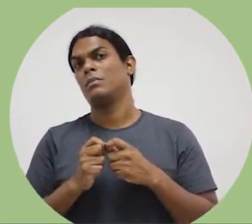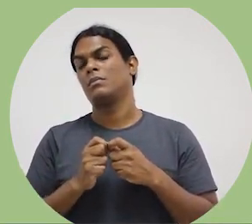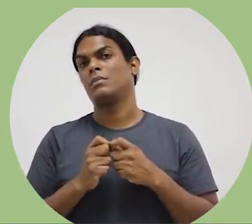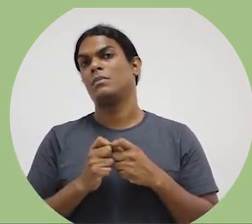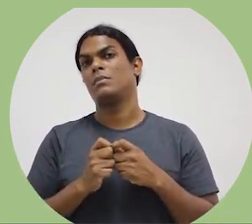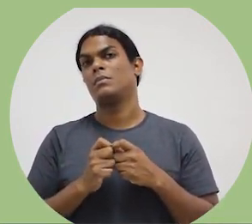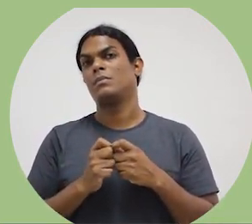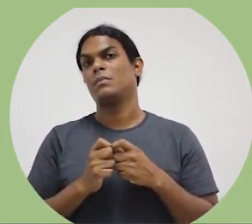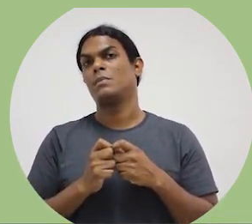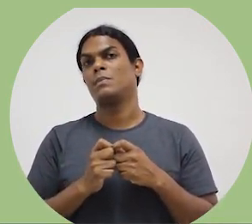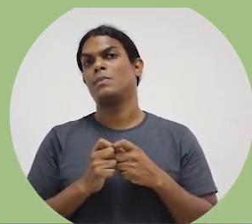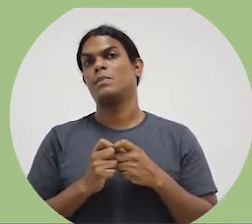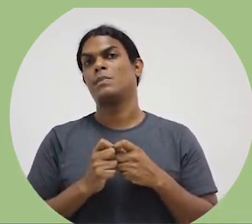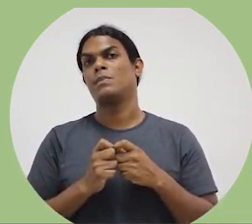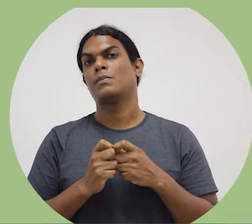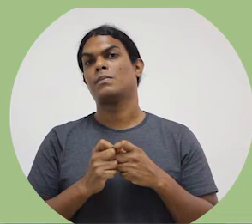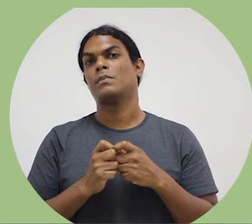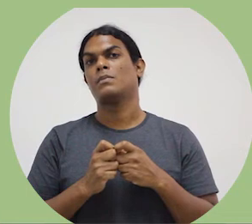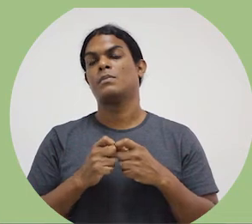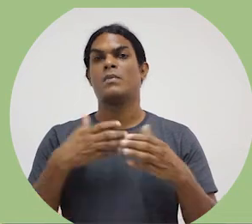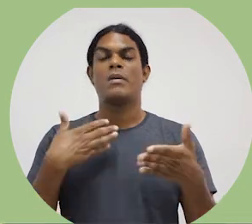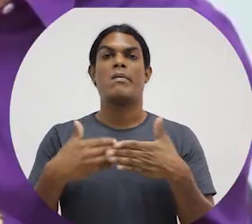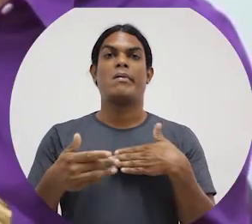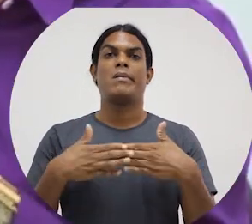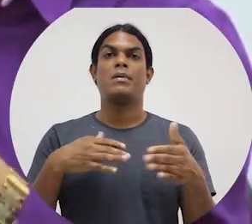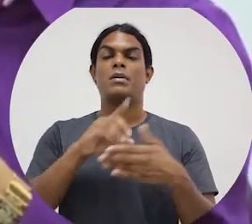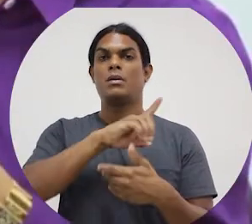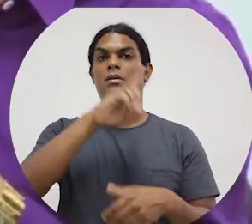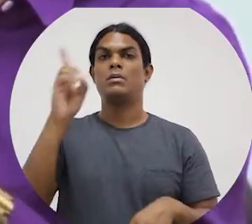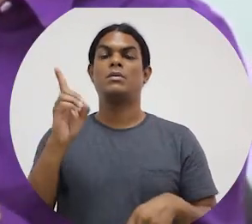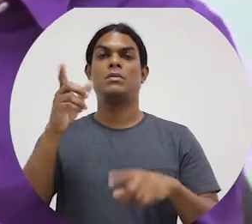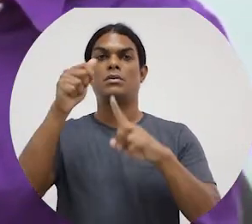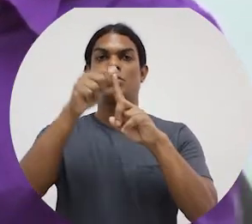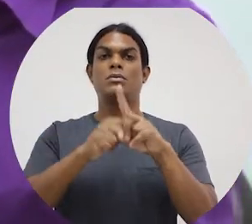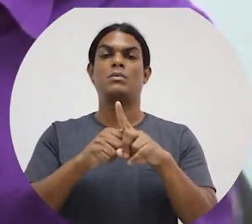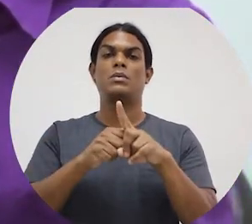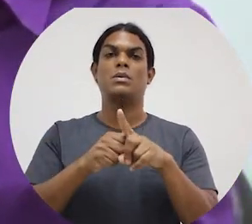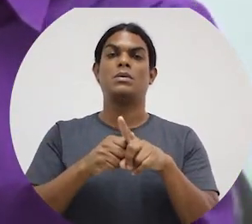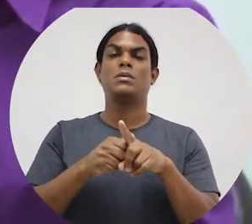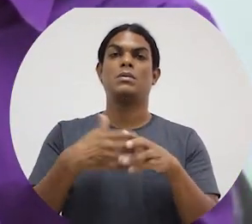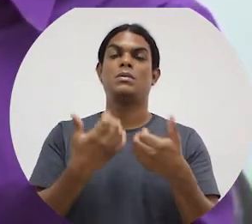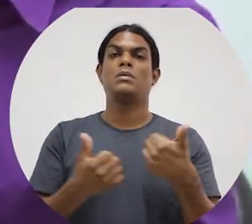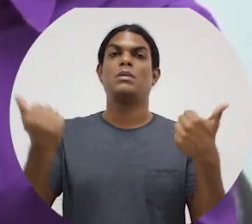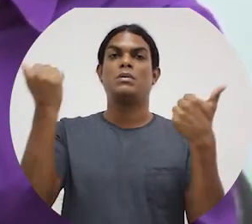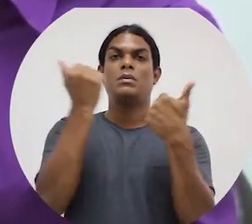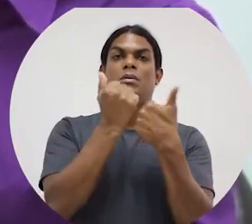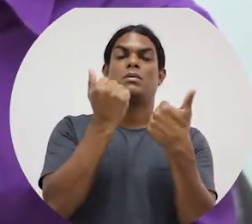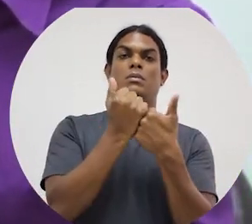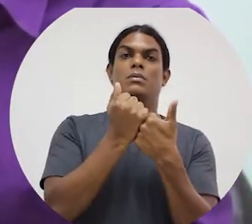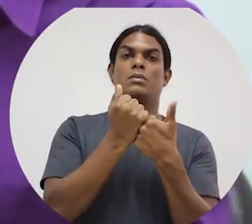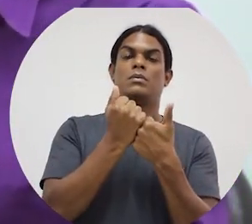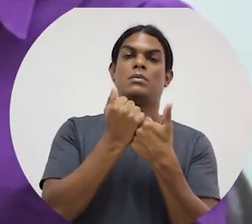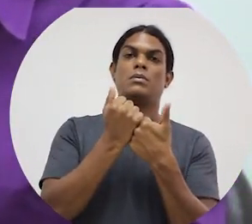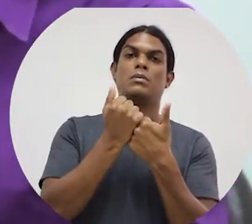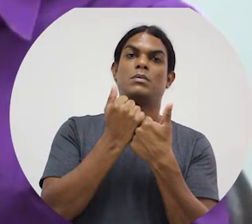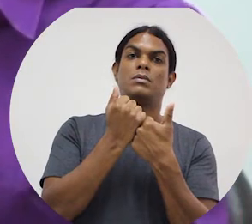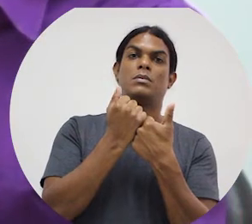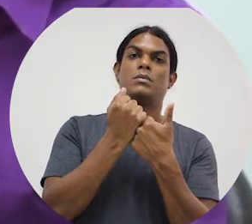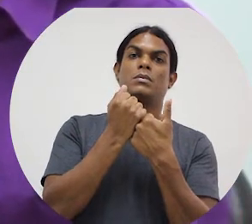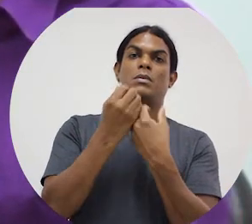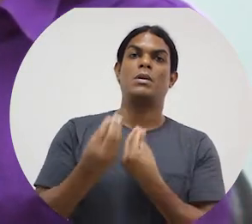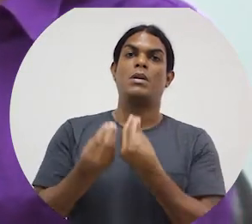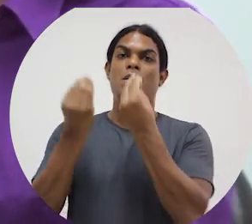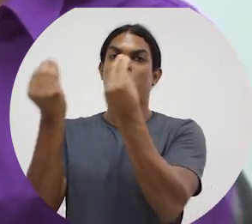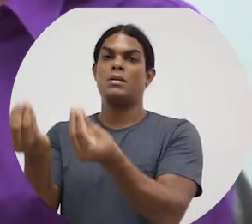qualquer momento do mês, por exemplo, ela consiga se adaptar para atender de forma rápida